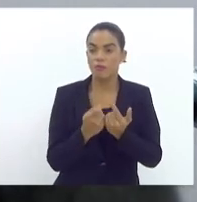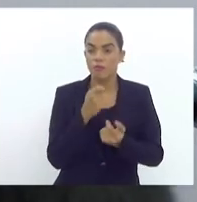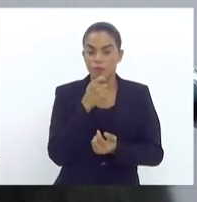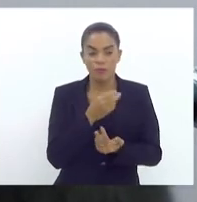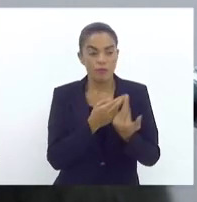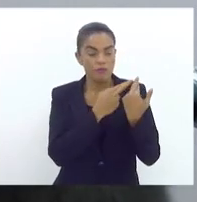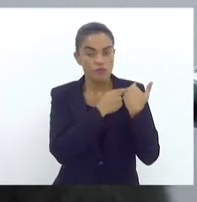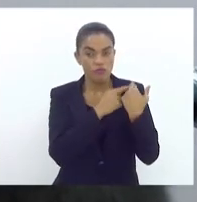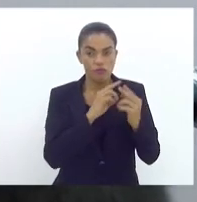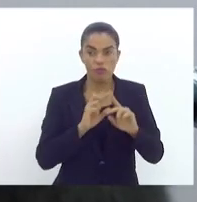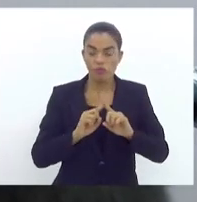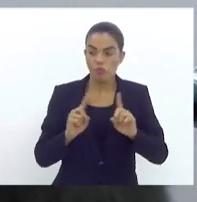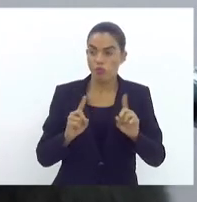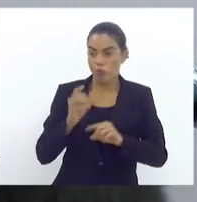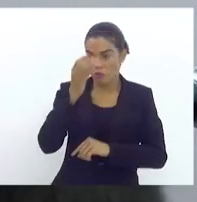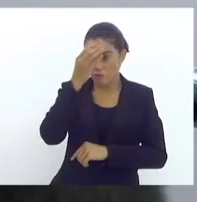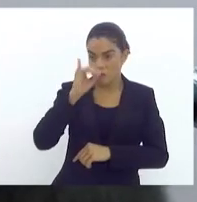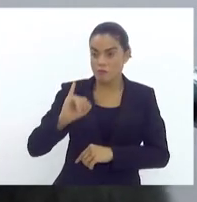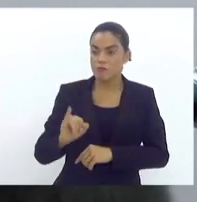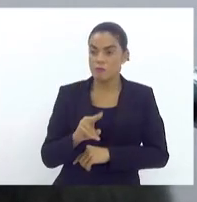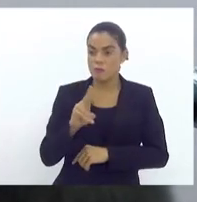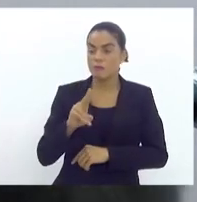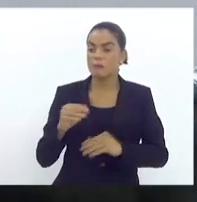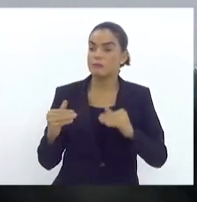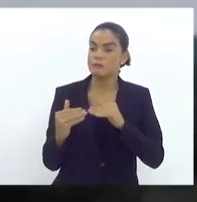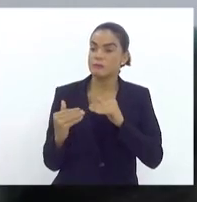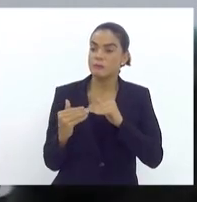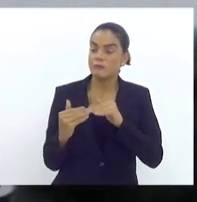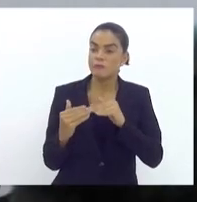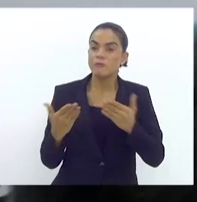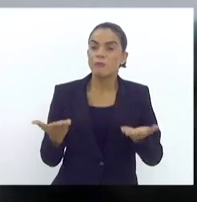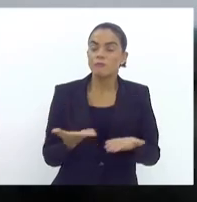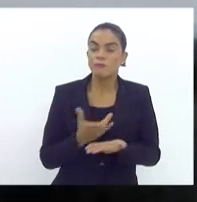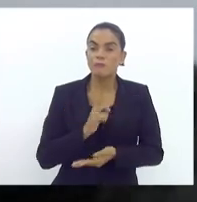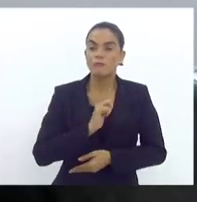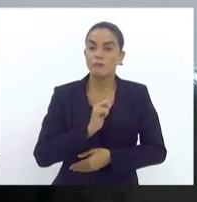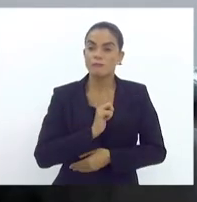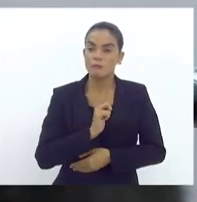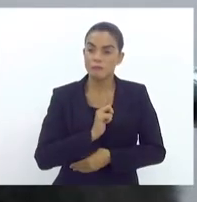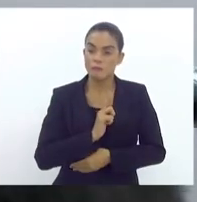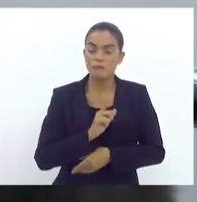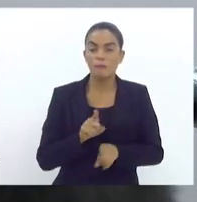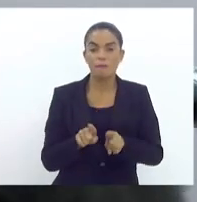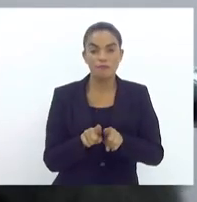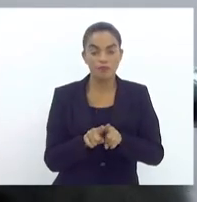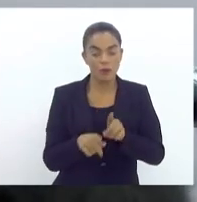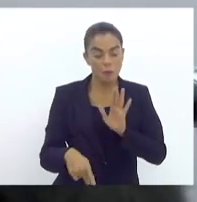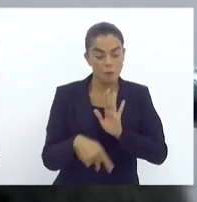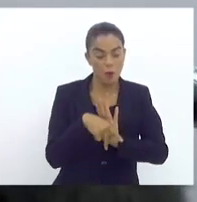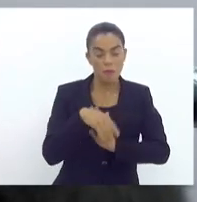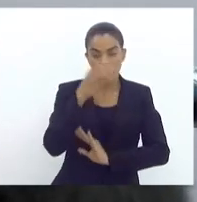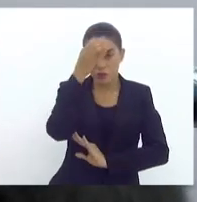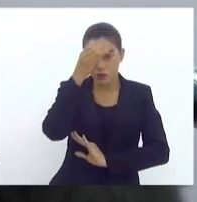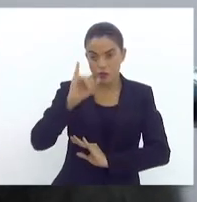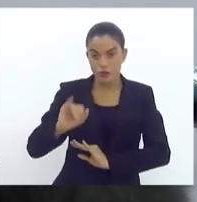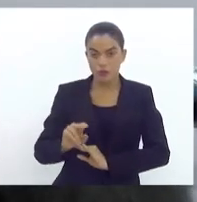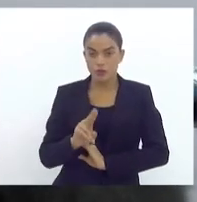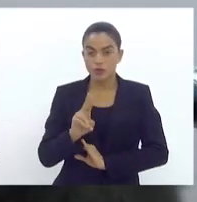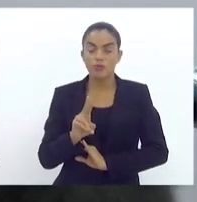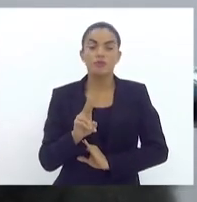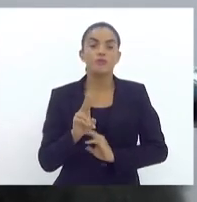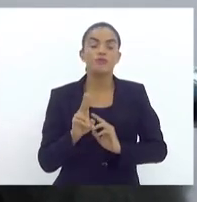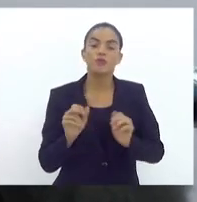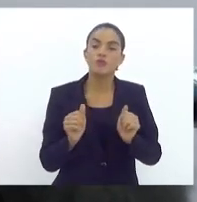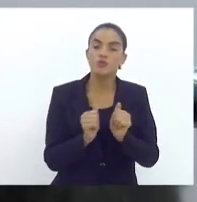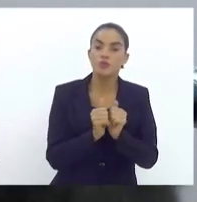mas a tia Ju vai concordar nós temos uma interlocução hoje é até muito própria por parte da tia Ju com